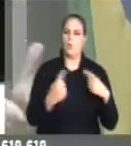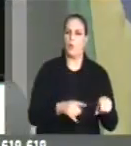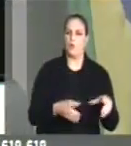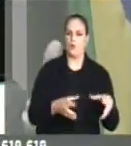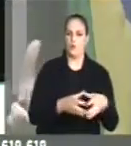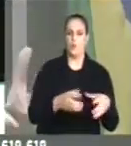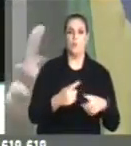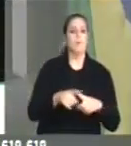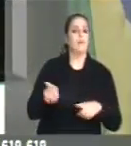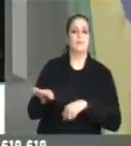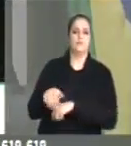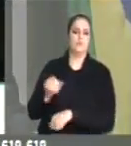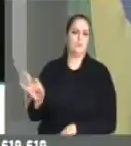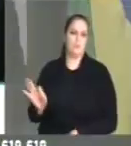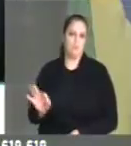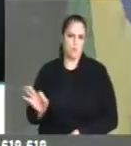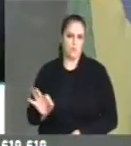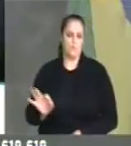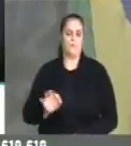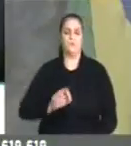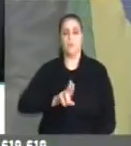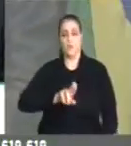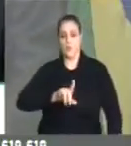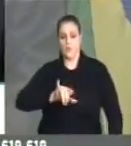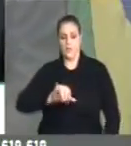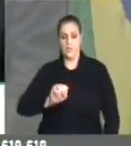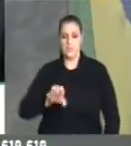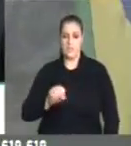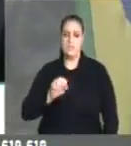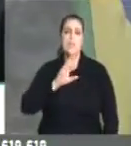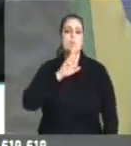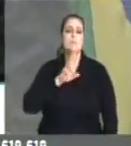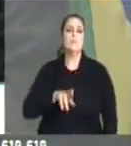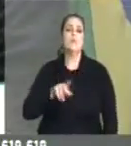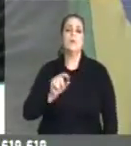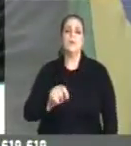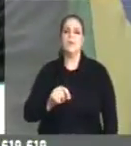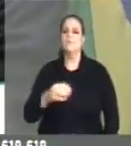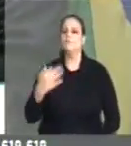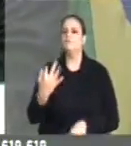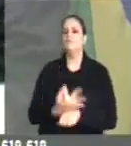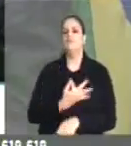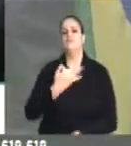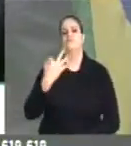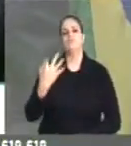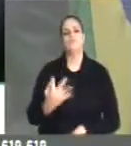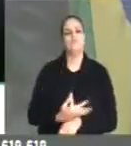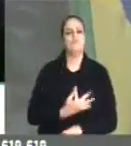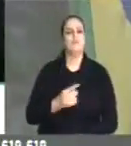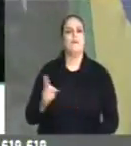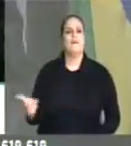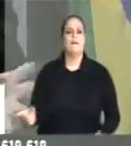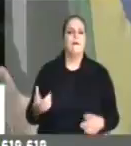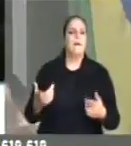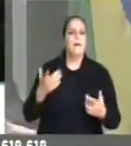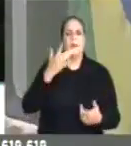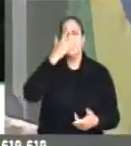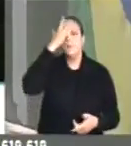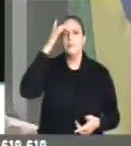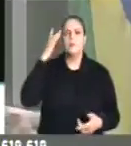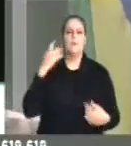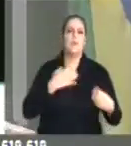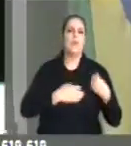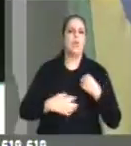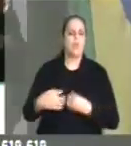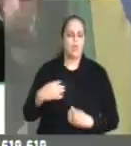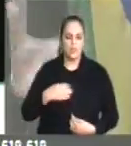momento em que o Dr. Ulisses disse que já não aguentava mais digestivos doces. E o Pacheco